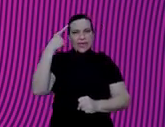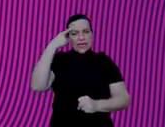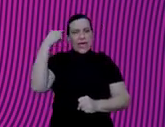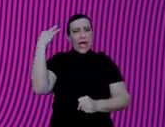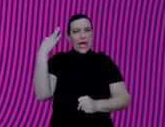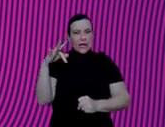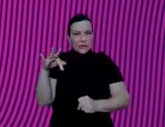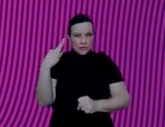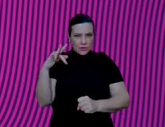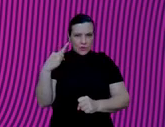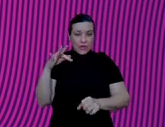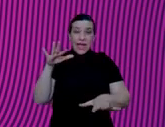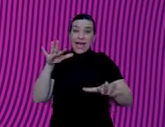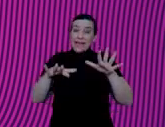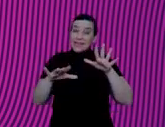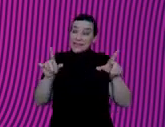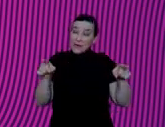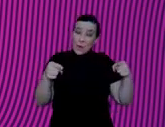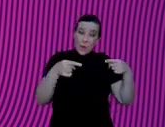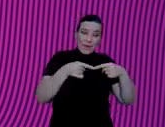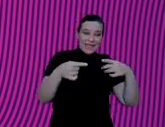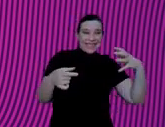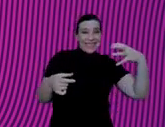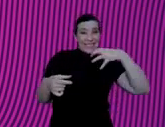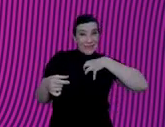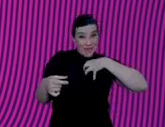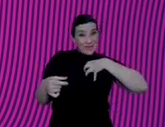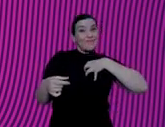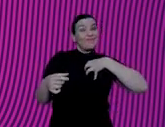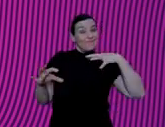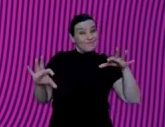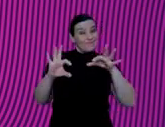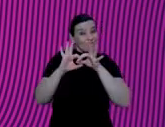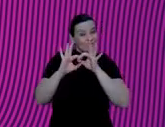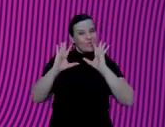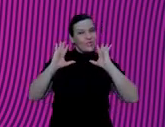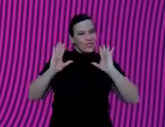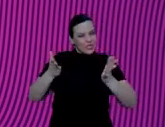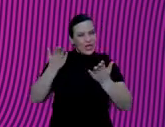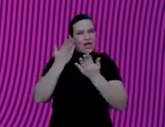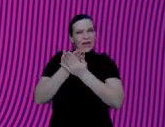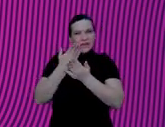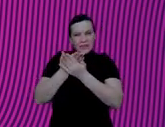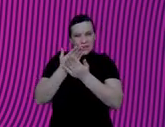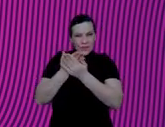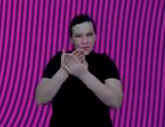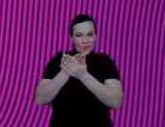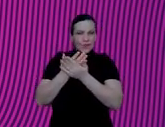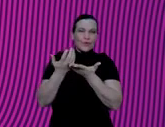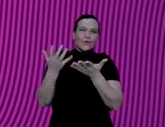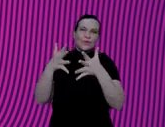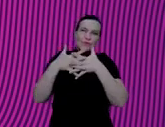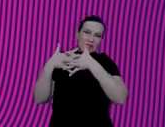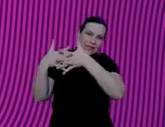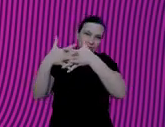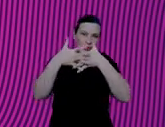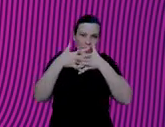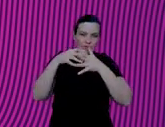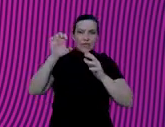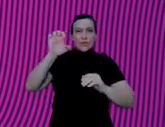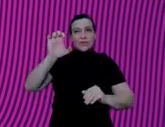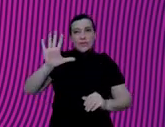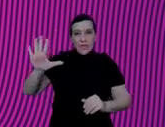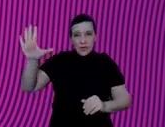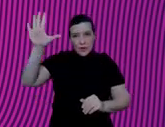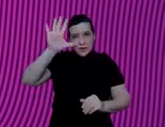né? Então, os estudos da Americanas na Europa, do Stewart nos Estados Unidos, mostravam já na década de 80,